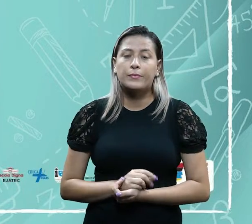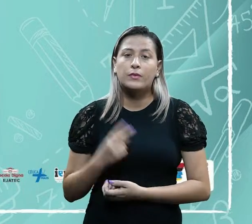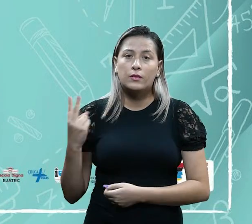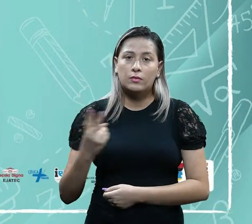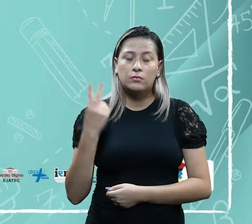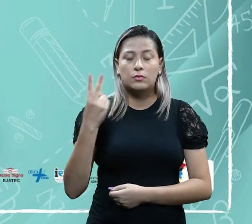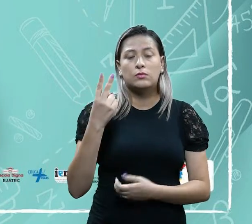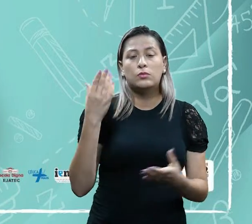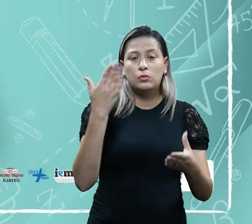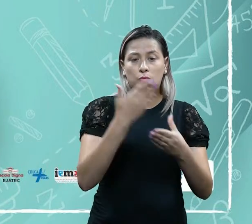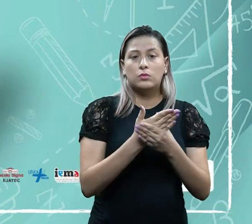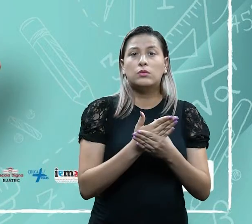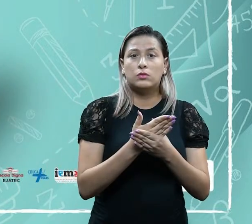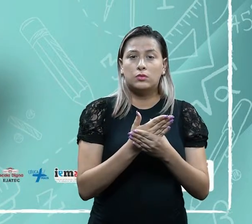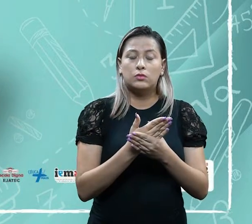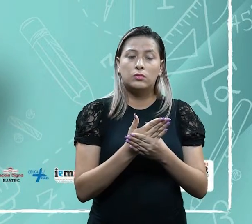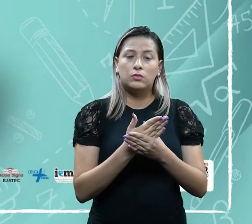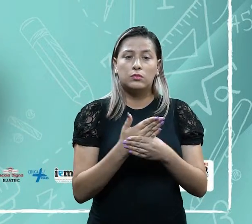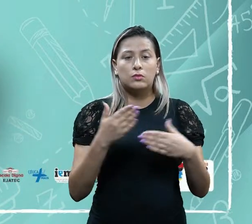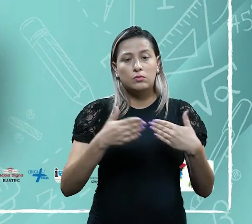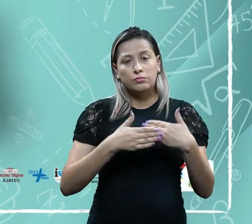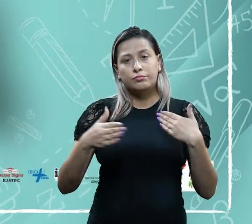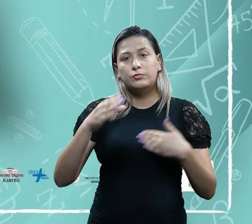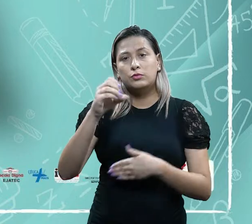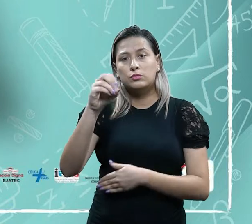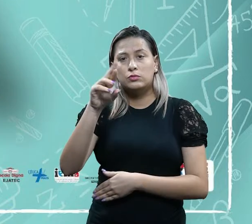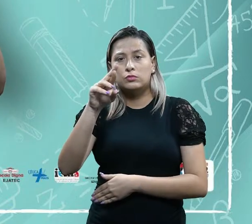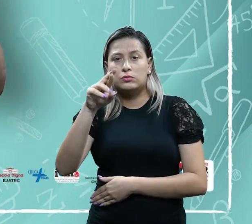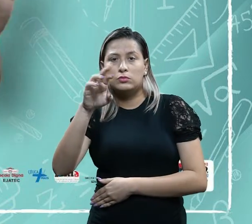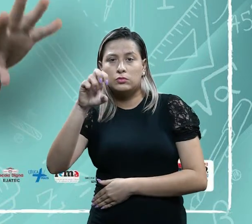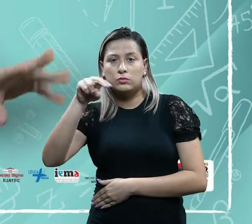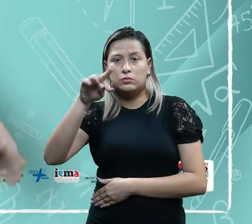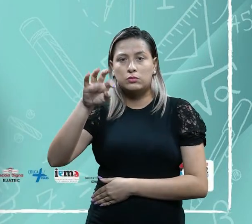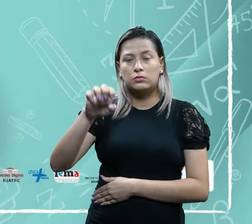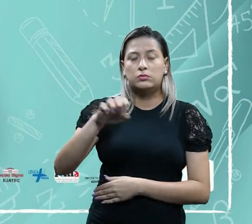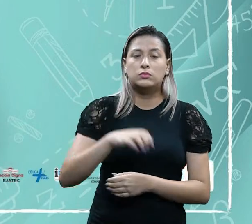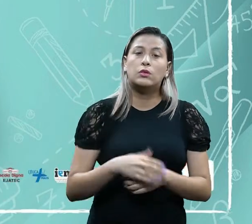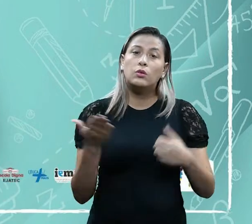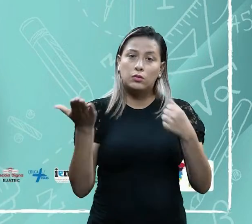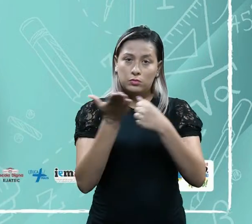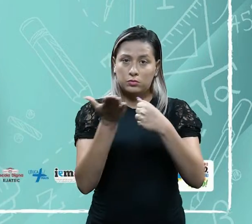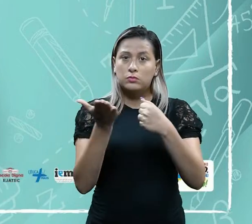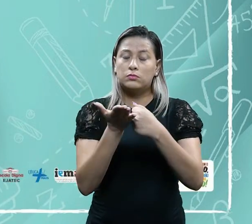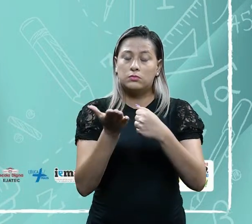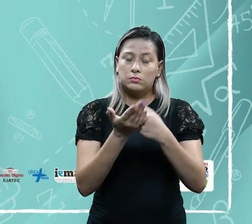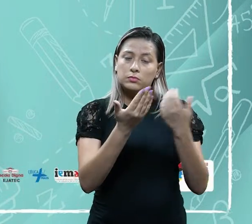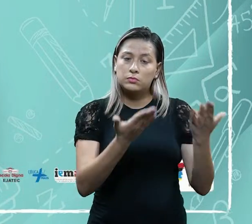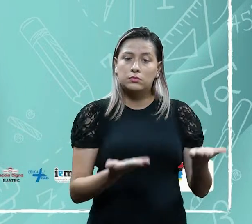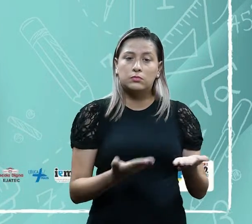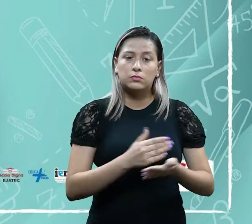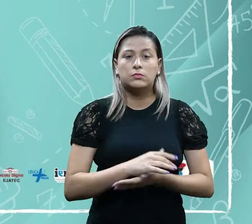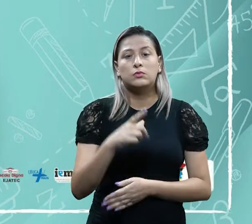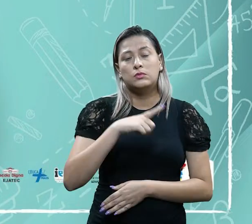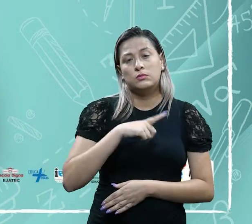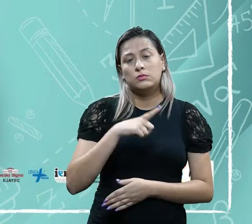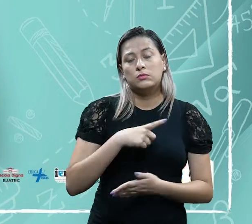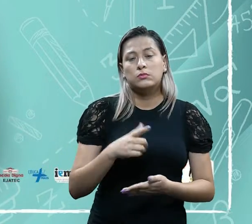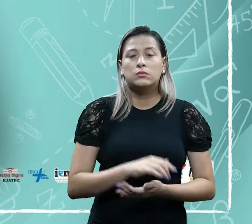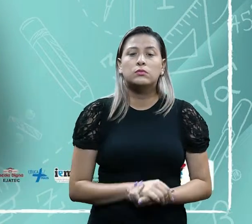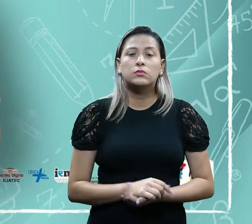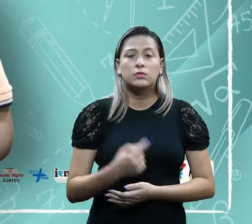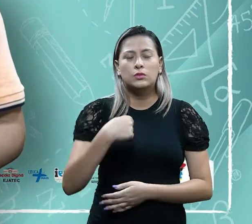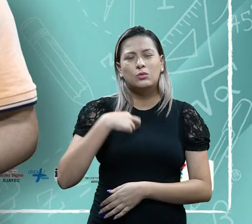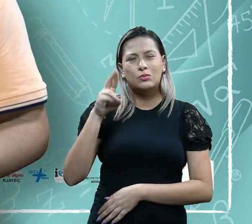esse arquivo ele está no arquivo corrente. Aí, nos intermediários, eu tenho aquele arquivo que